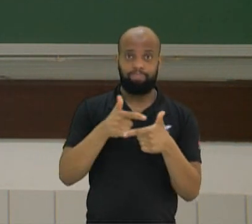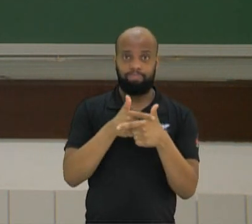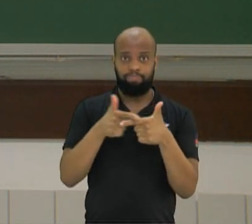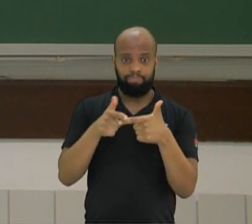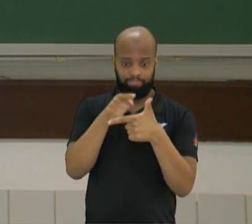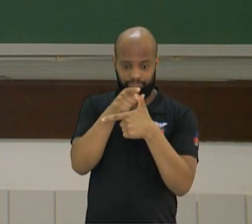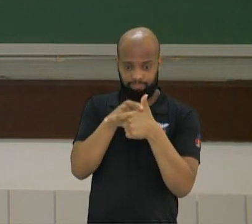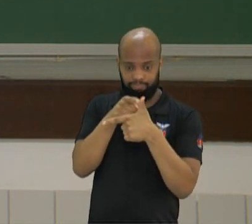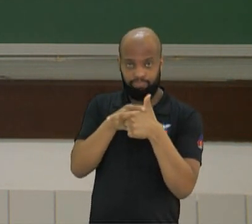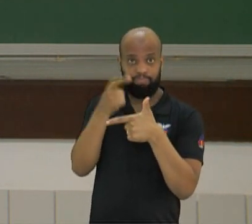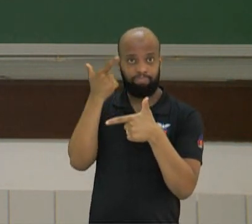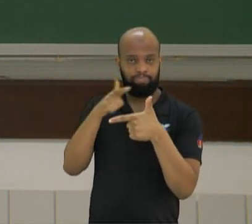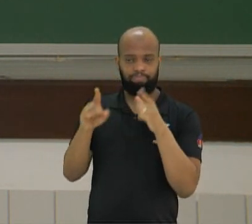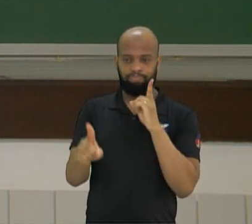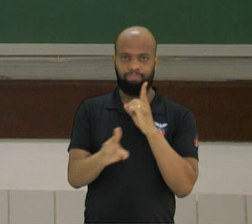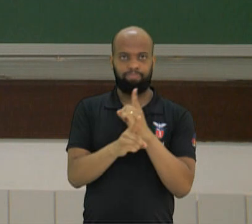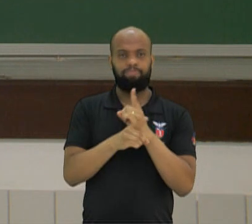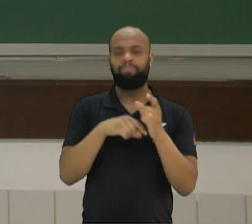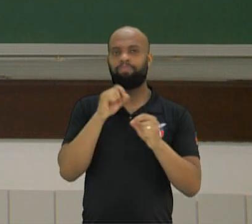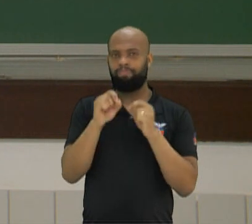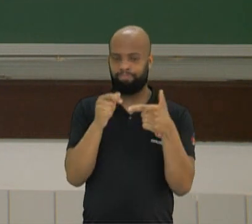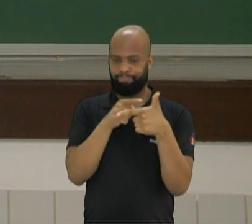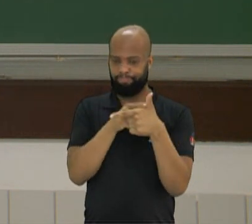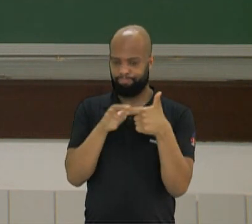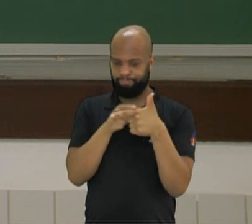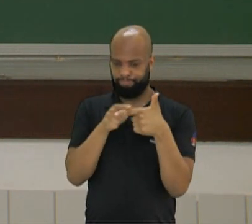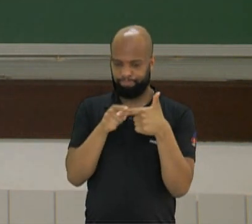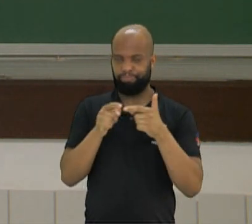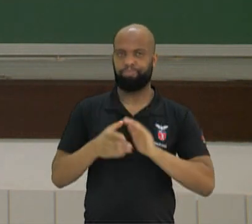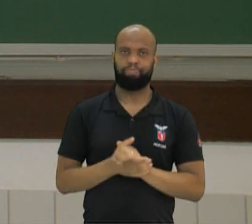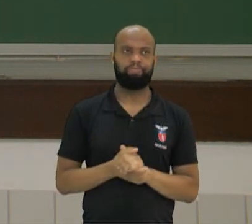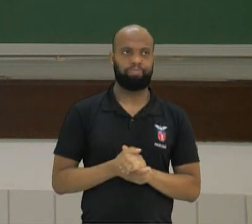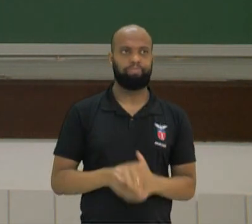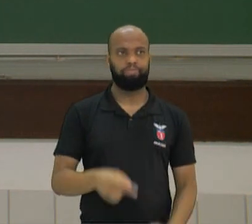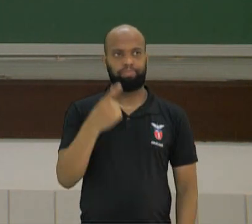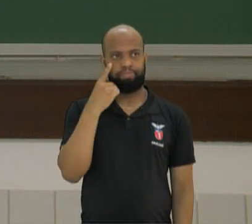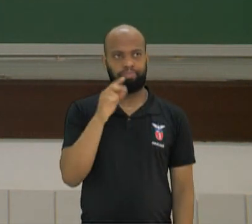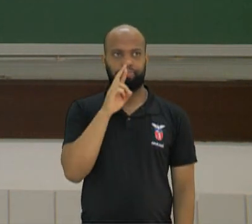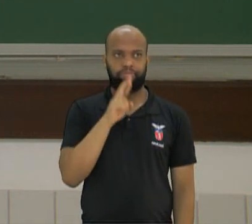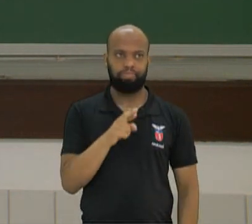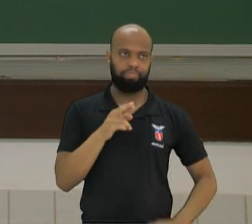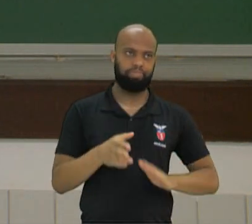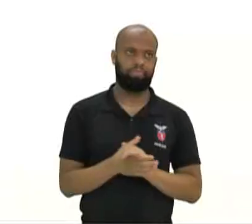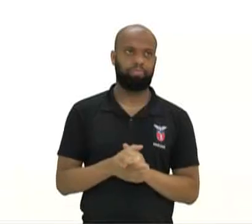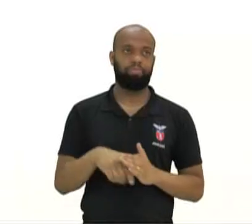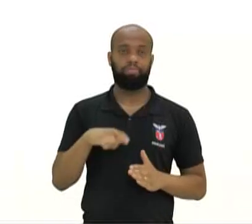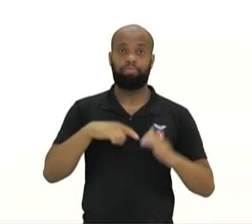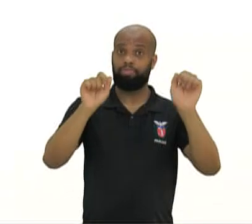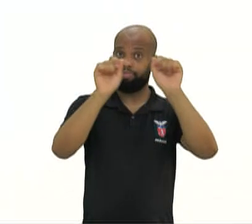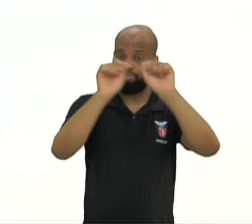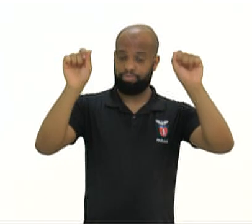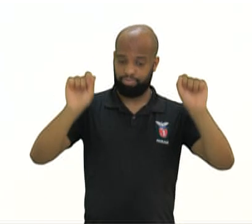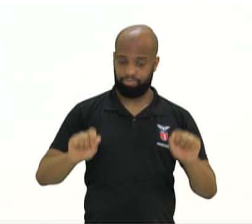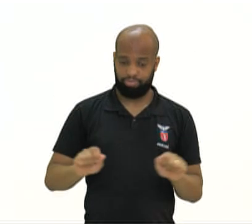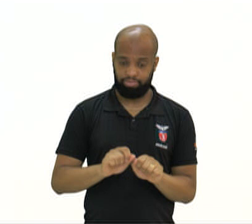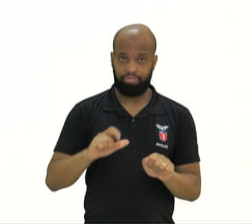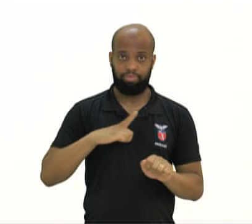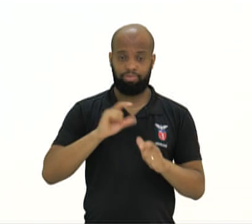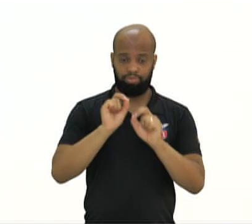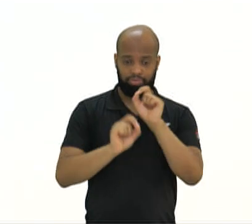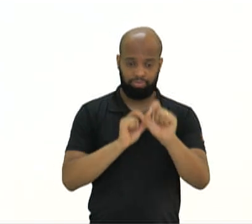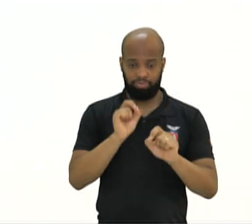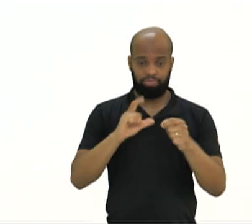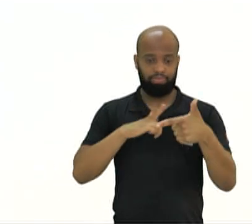como se fosse uma operação de prova real, né? Então dá uma olhadinha comigo como é que ficou o resultado. Ó, a área de um retângulo é o produto de suas